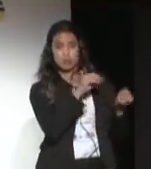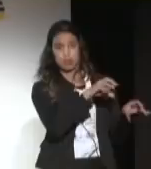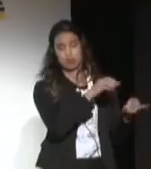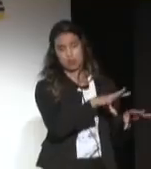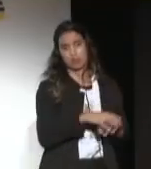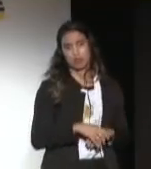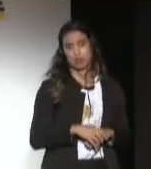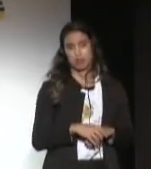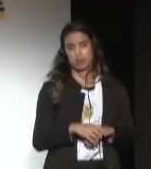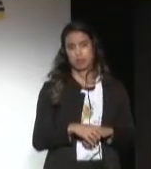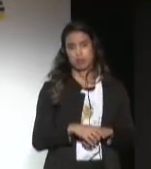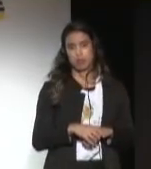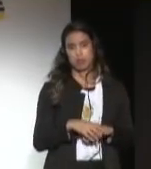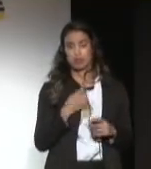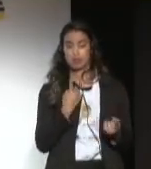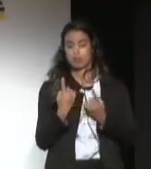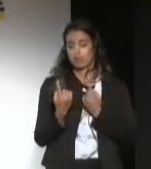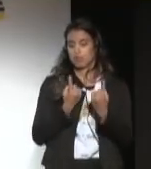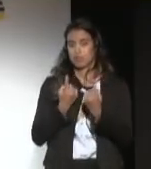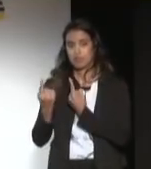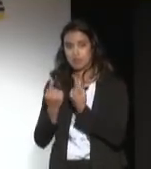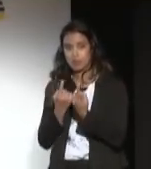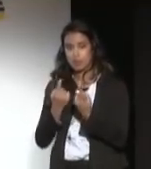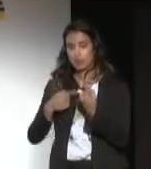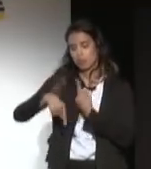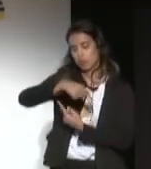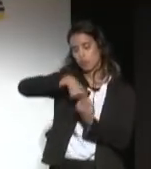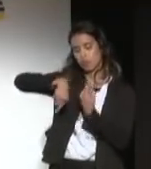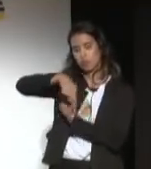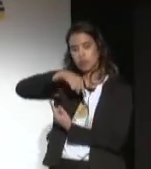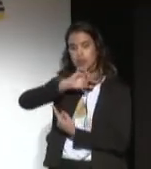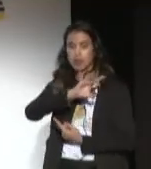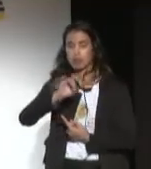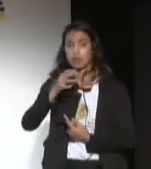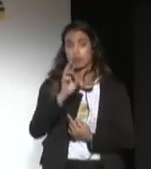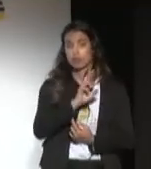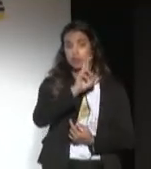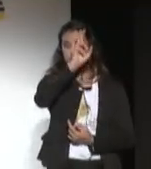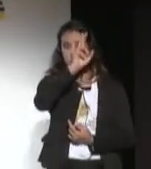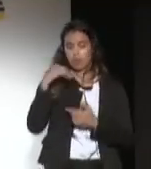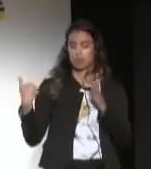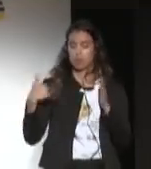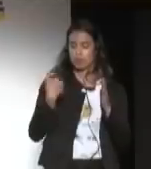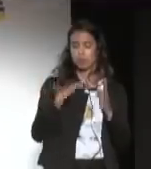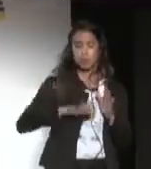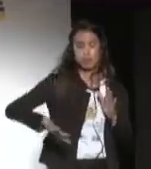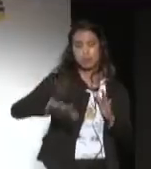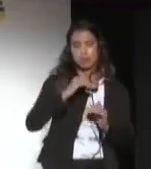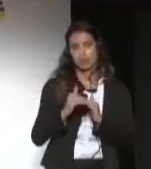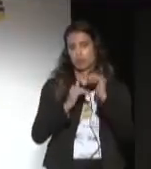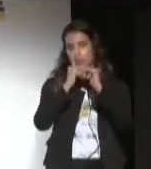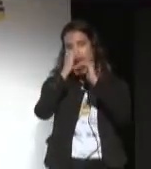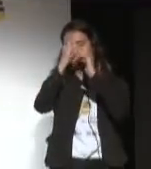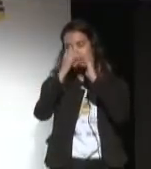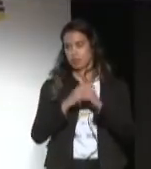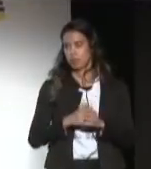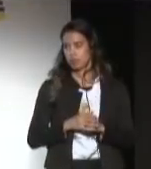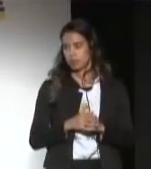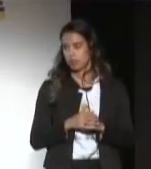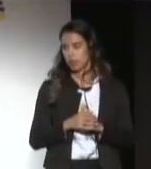É essa abordagem interativa. E eles se tornam corresponsáveis por um processo em que todos crescem.